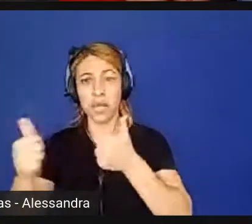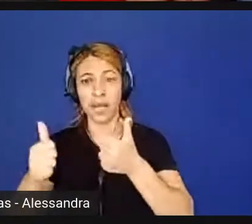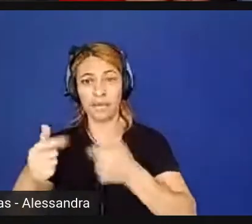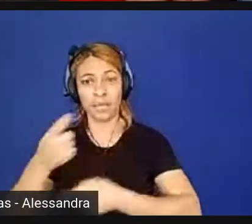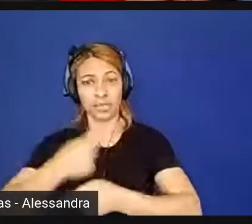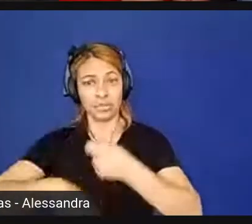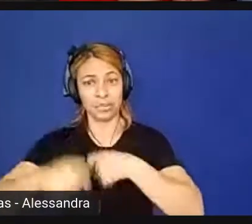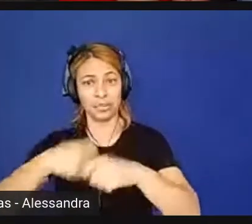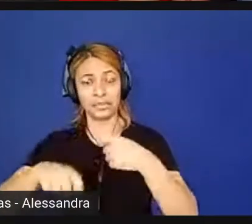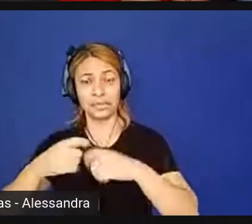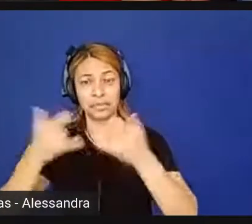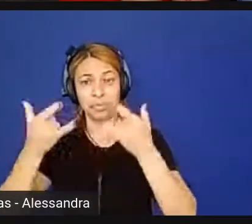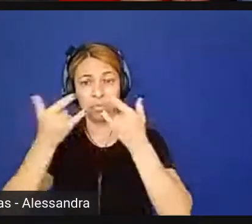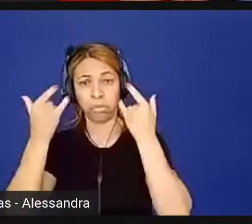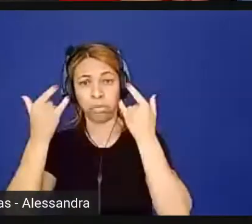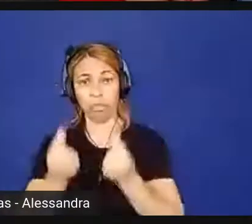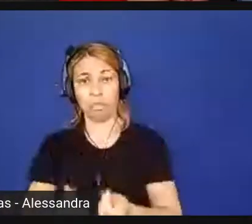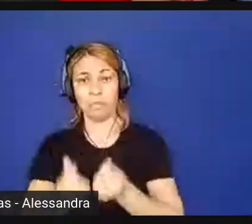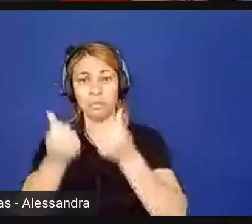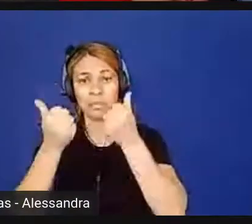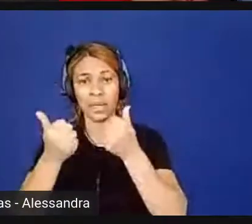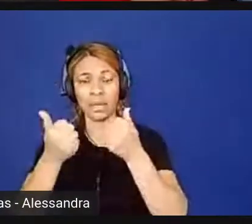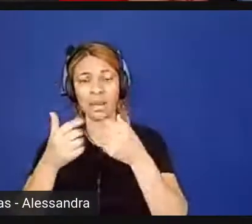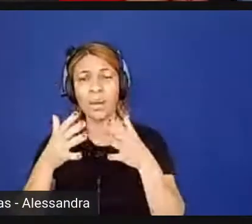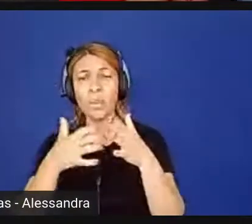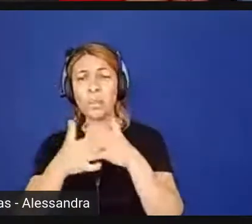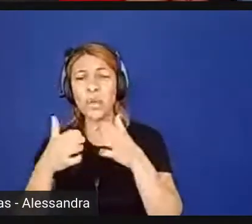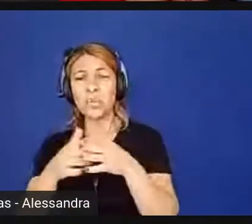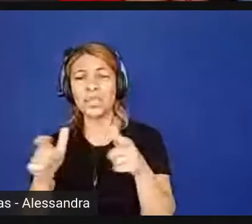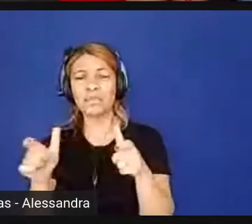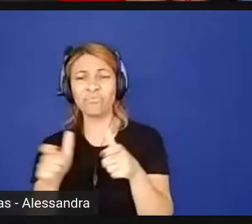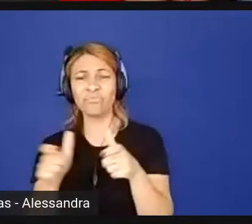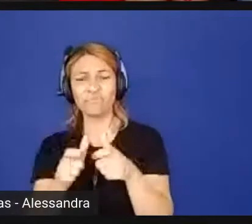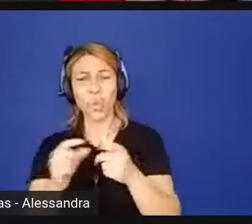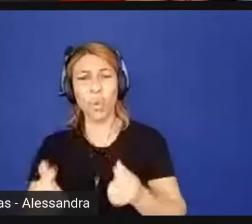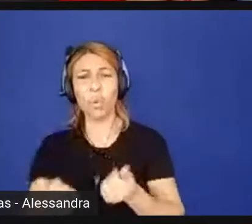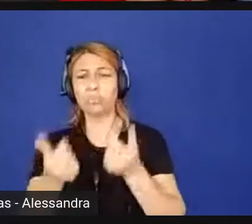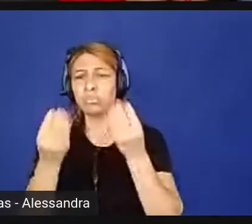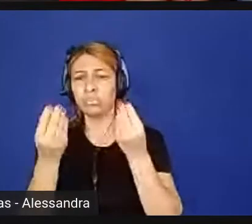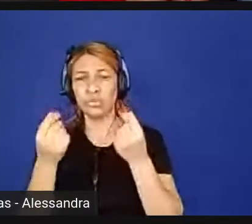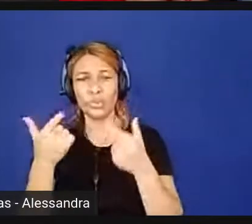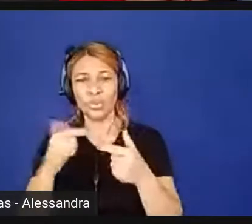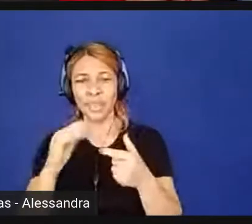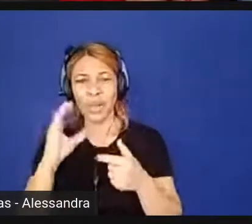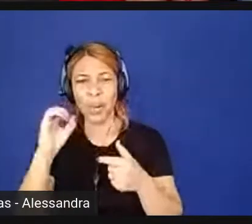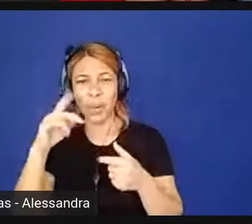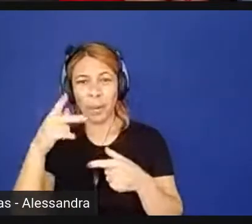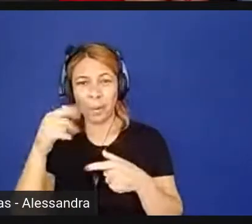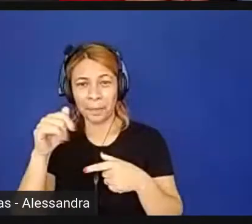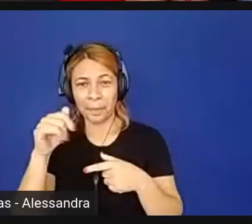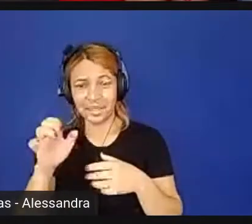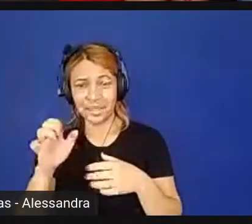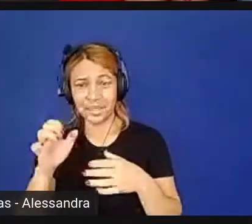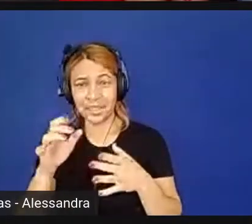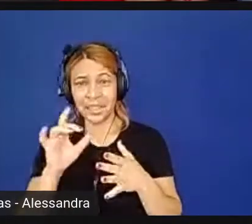de capitais. Uma empresa menor, que não tem capital aberto, normalmente ela só adota política de compliance se ela